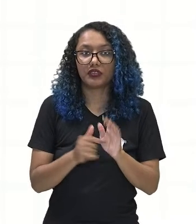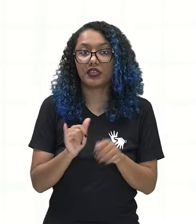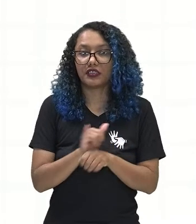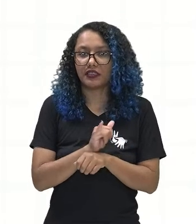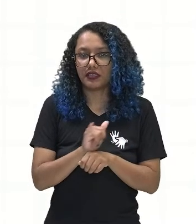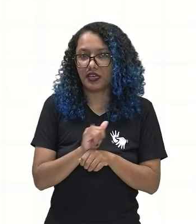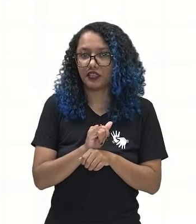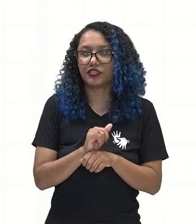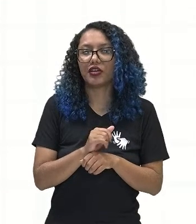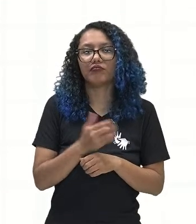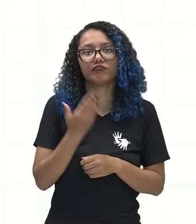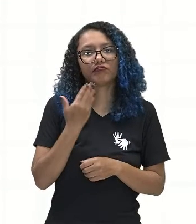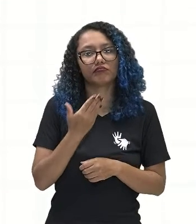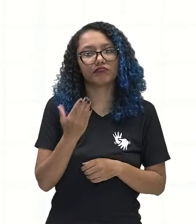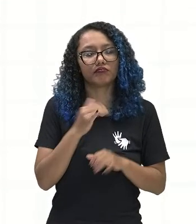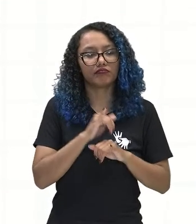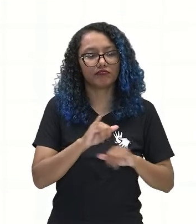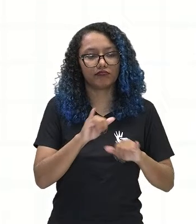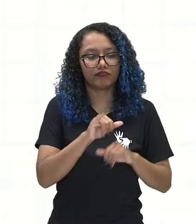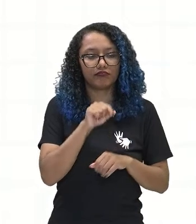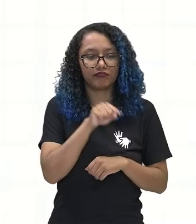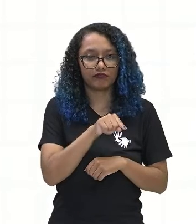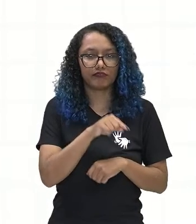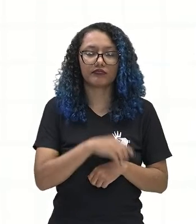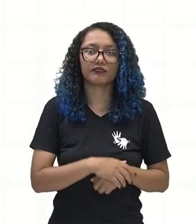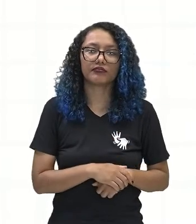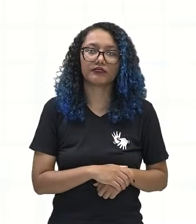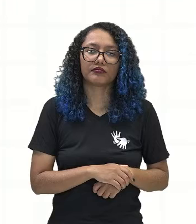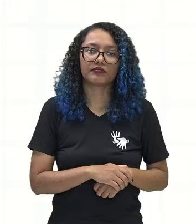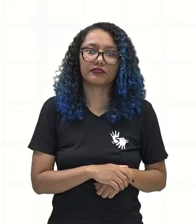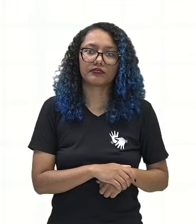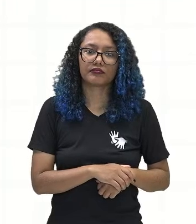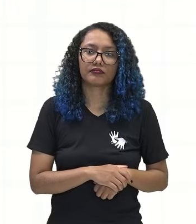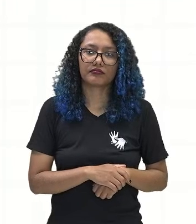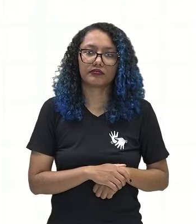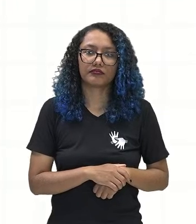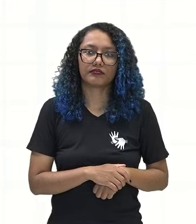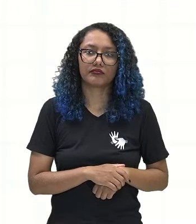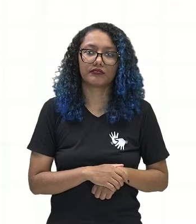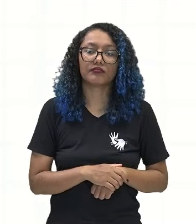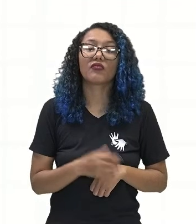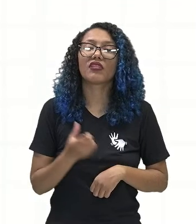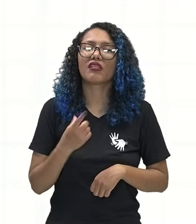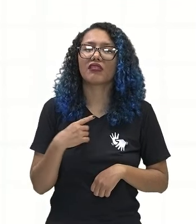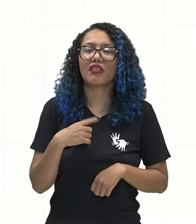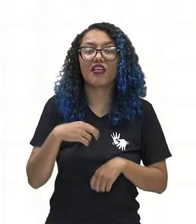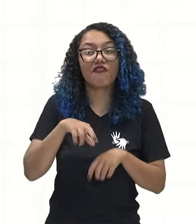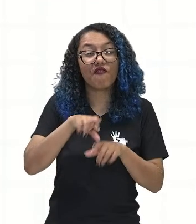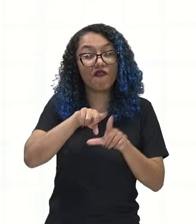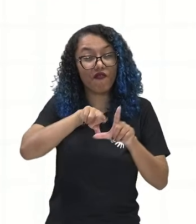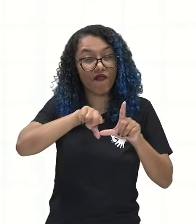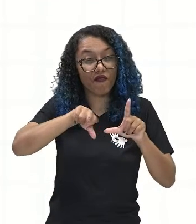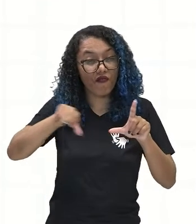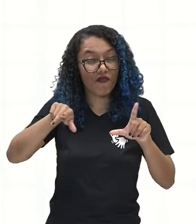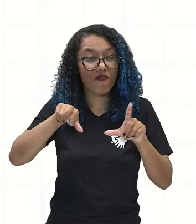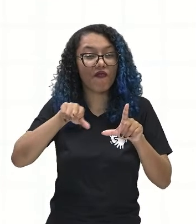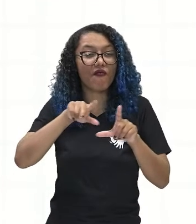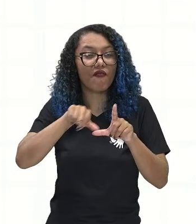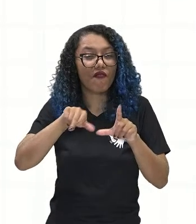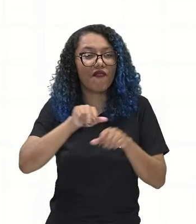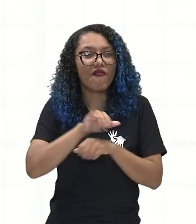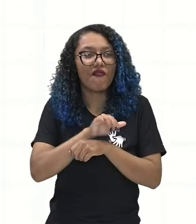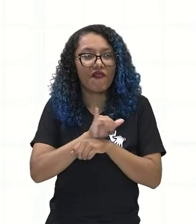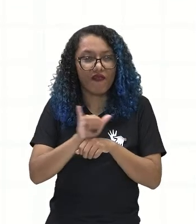publicidade. Olha aí. Então, a publicidade, ela usa técnicas multimídia para promover